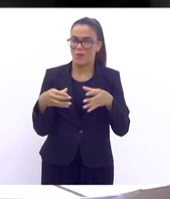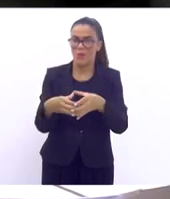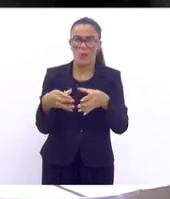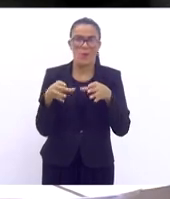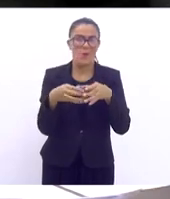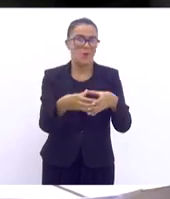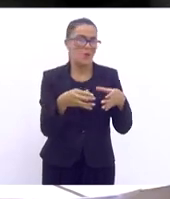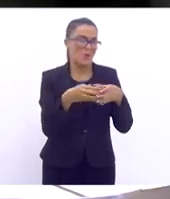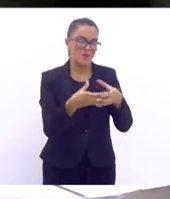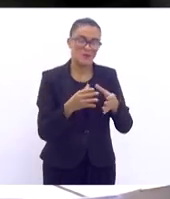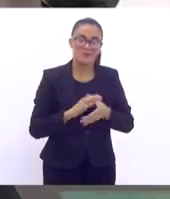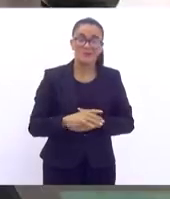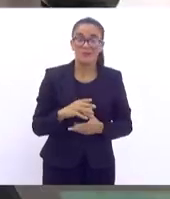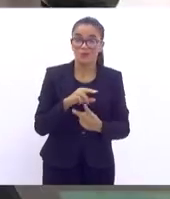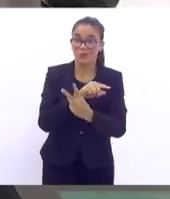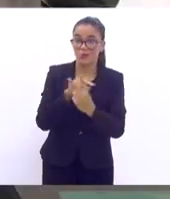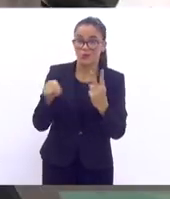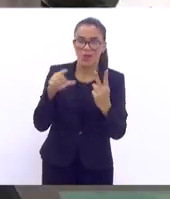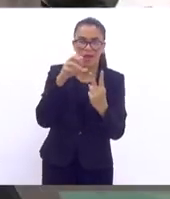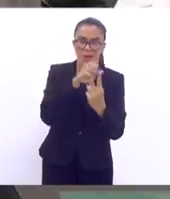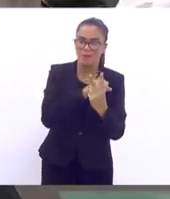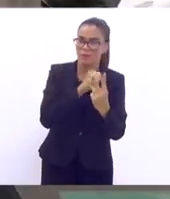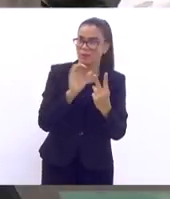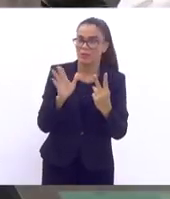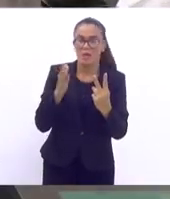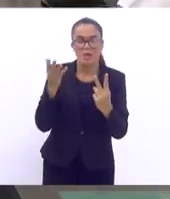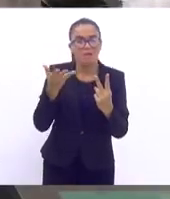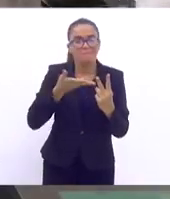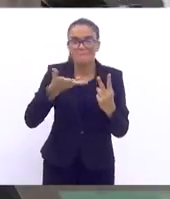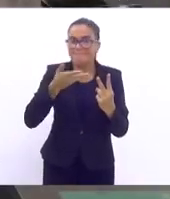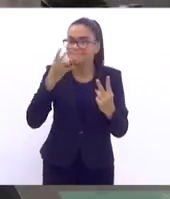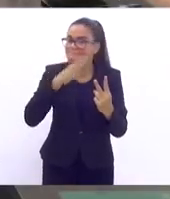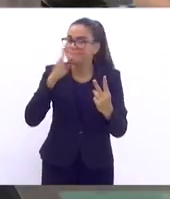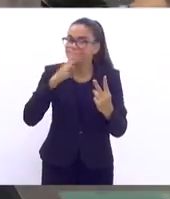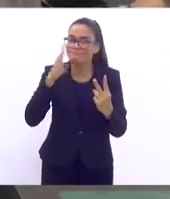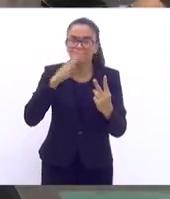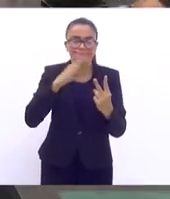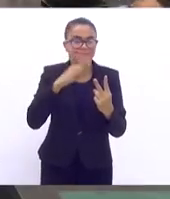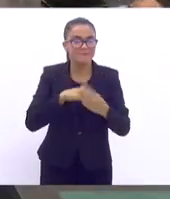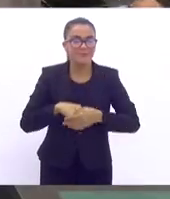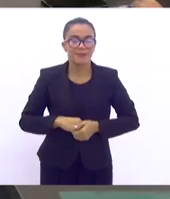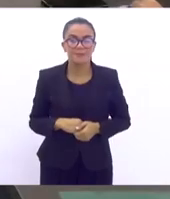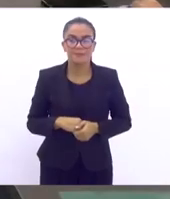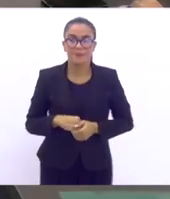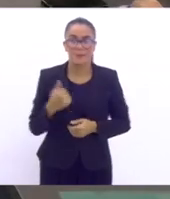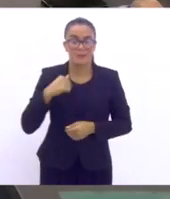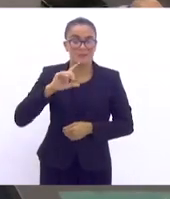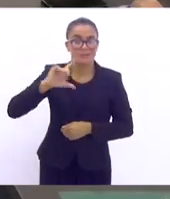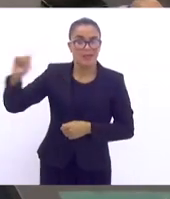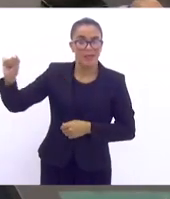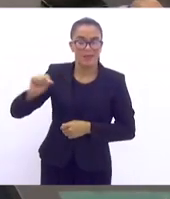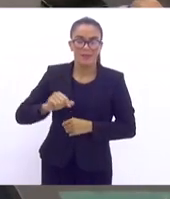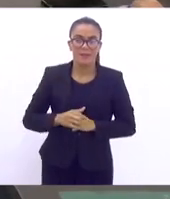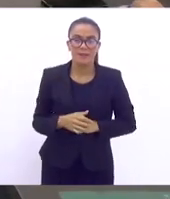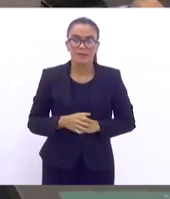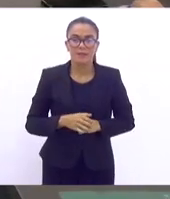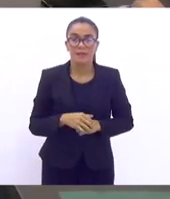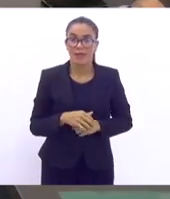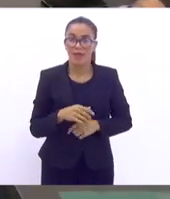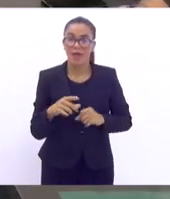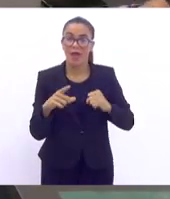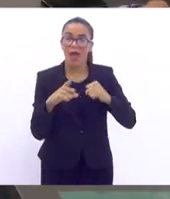caminho andado duas questões rápidas para a gente tentar votar pelo menos em bloco e vossa excelência tem que sair também artigo